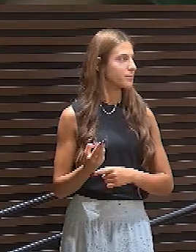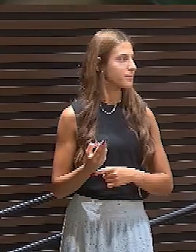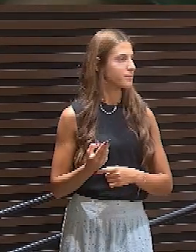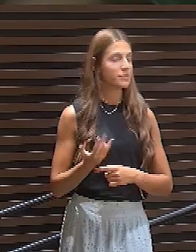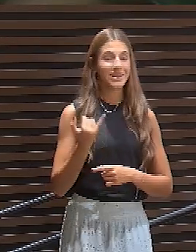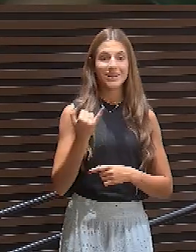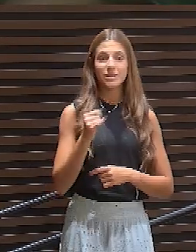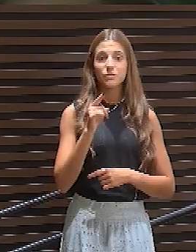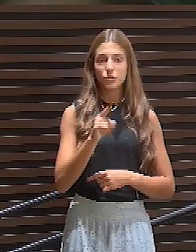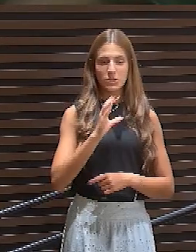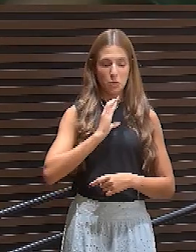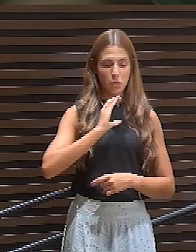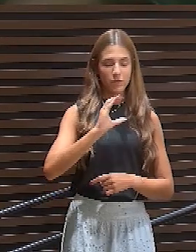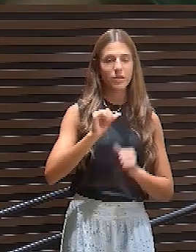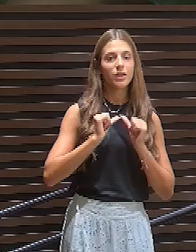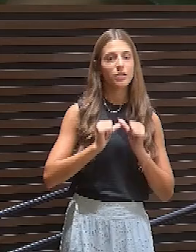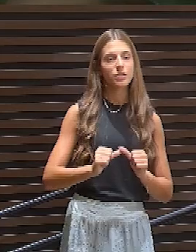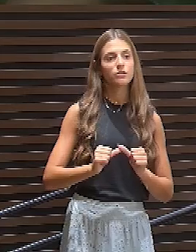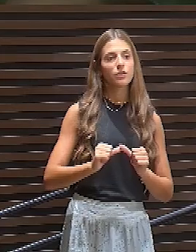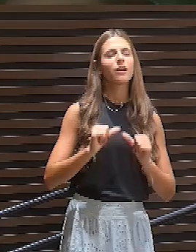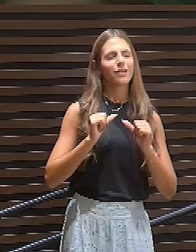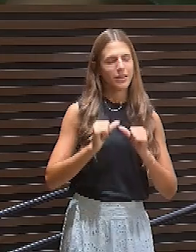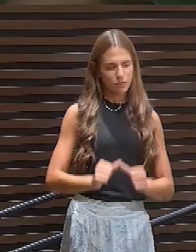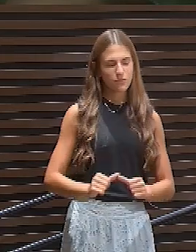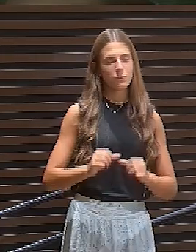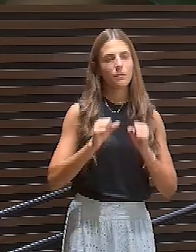Se você confia, isso é um milagre.